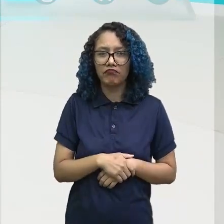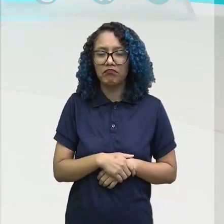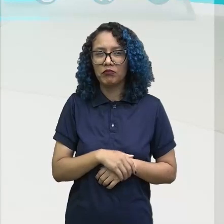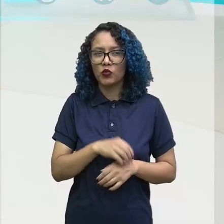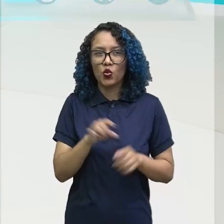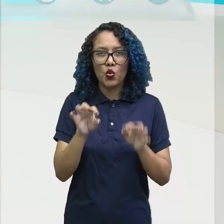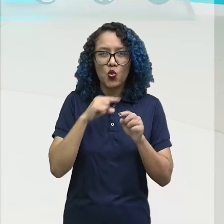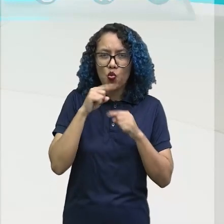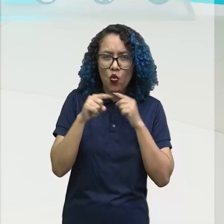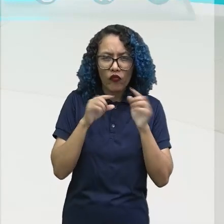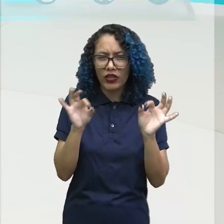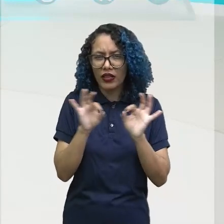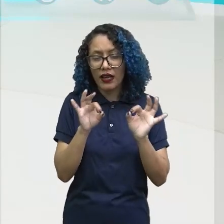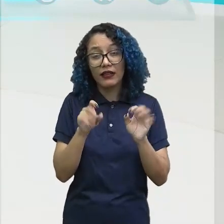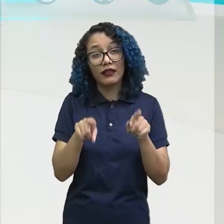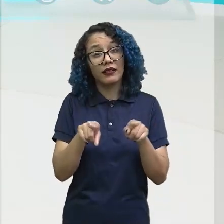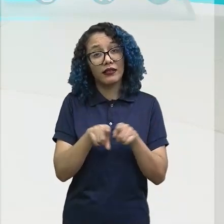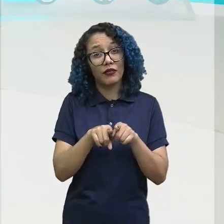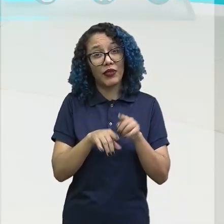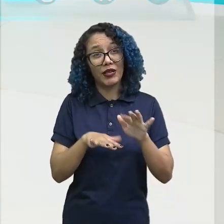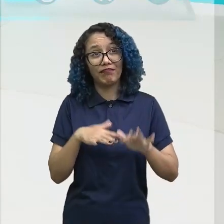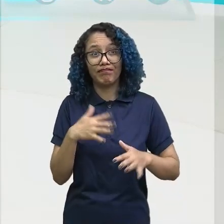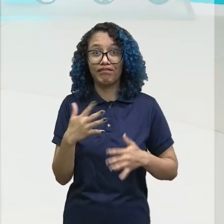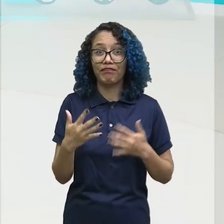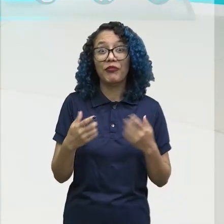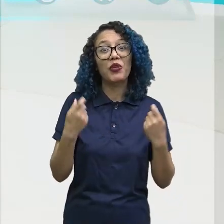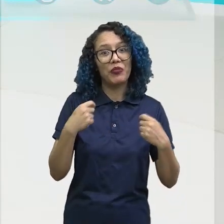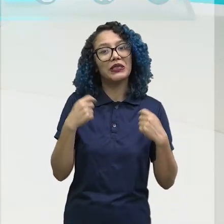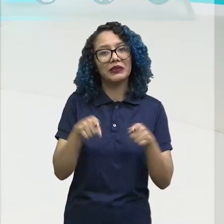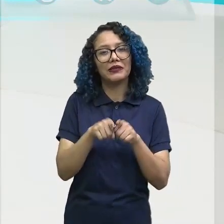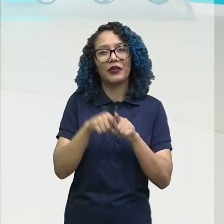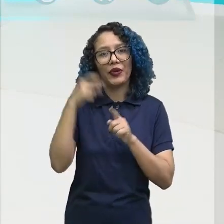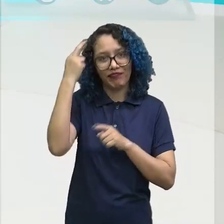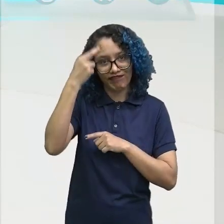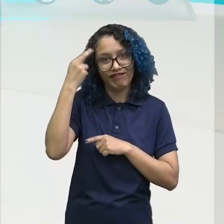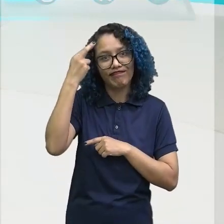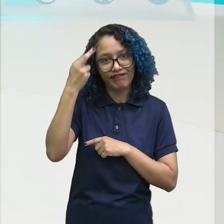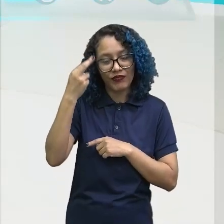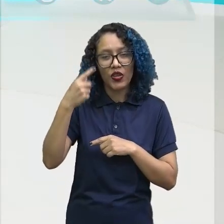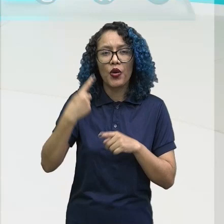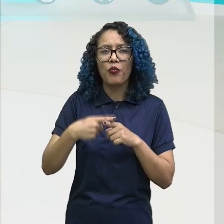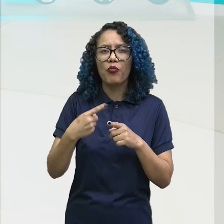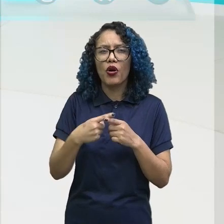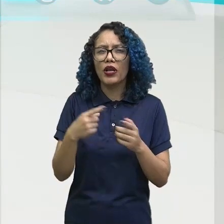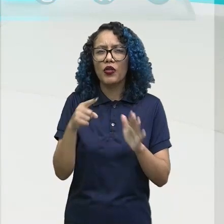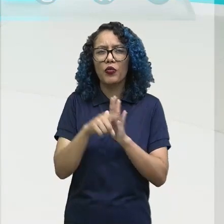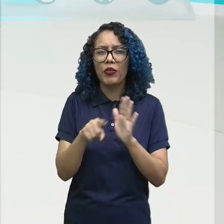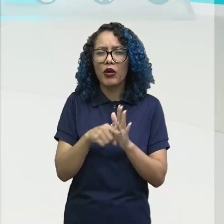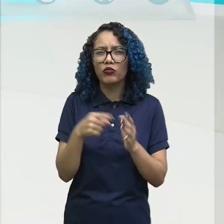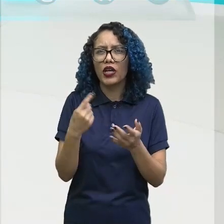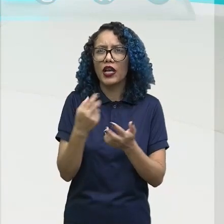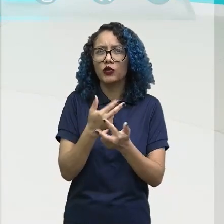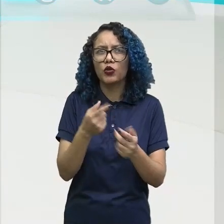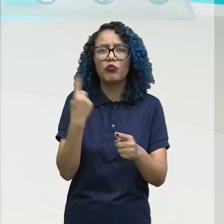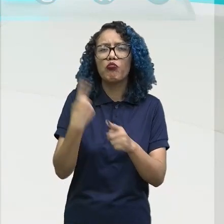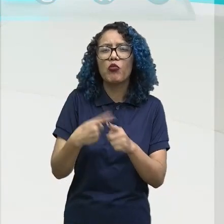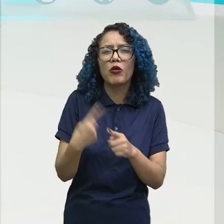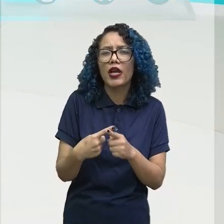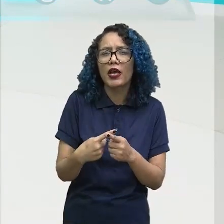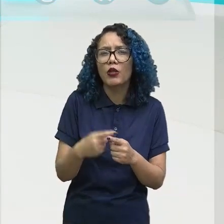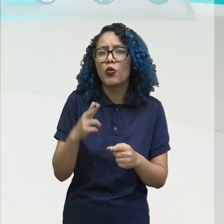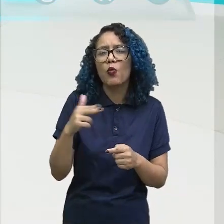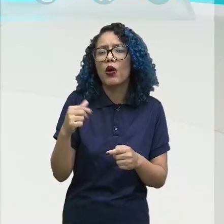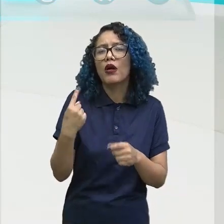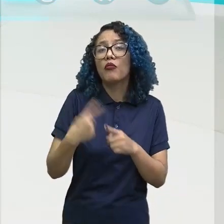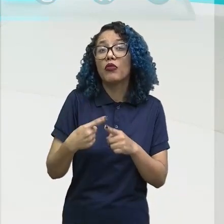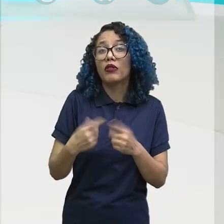indagação, aí também é algo a se questionar. Porque em nenhum momento eu me perguntei o porquê das coisas? A razão de